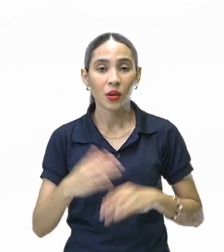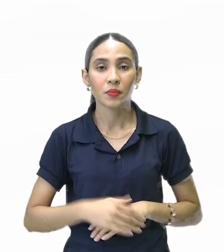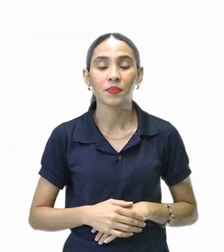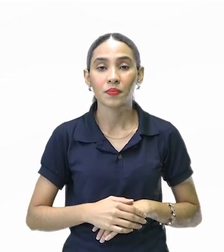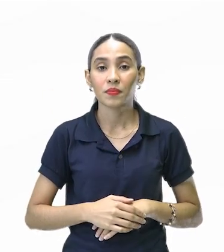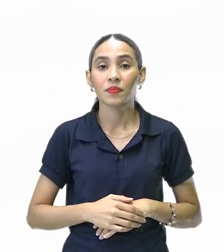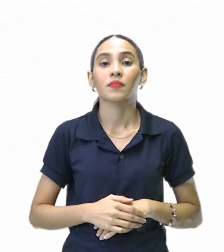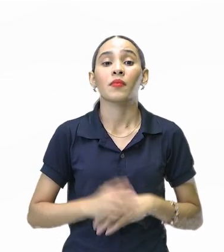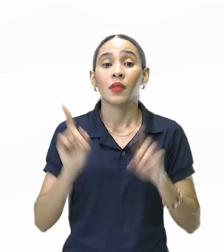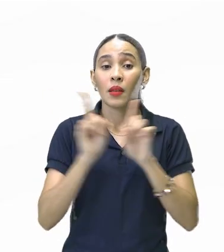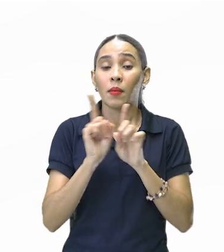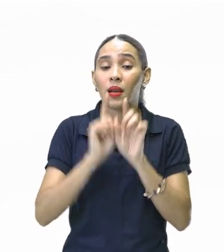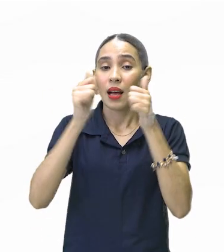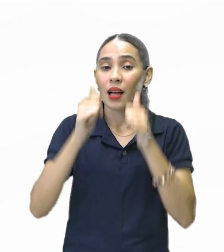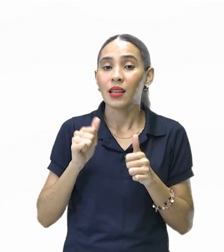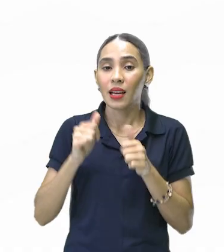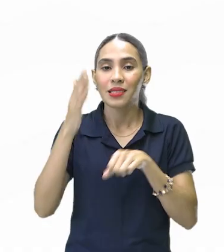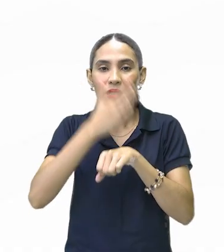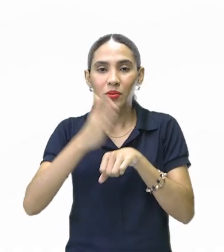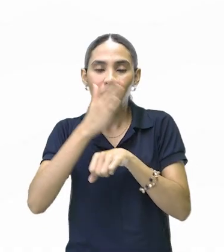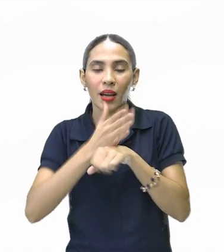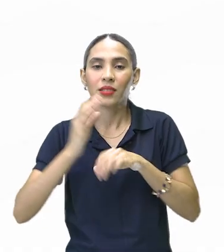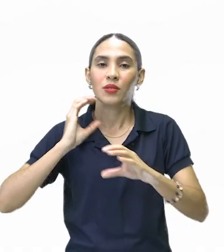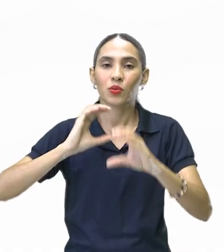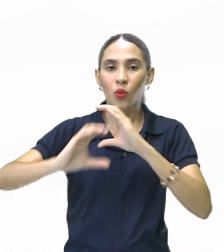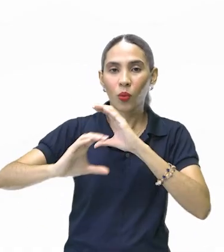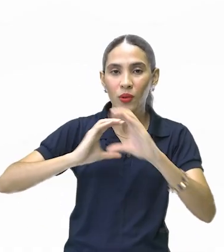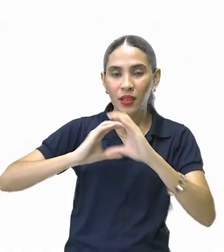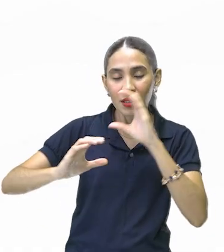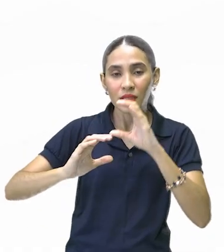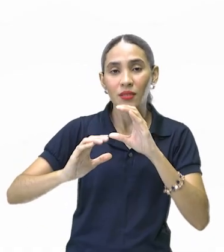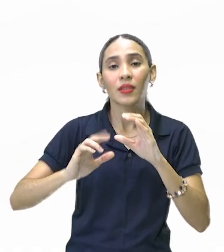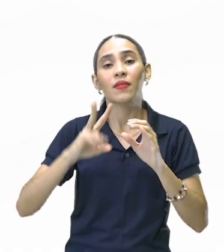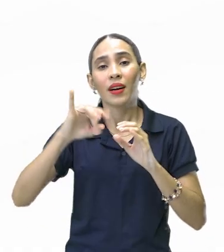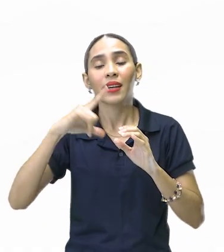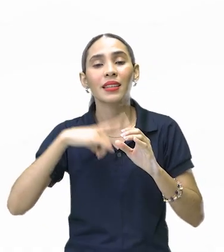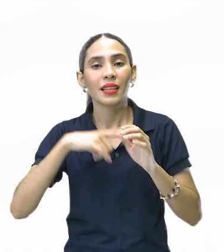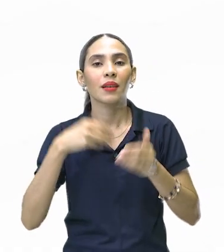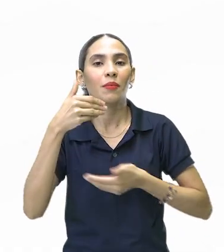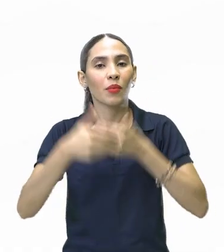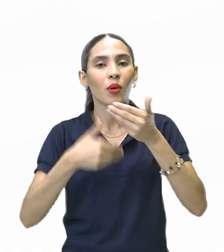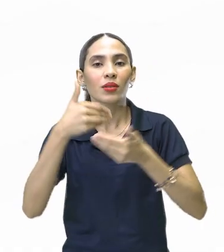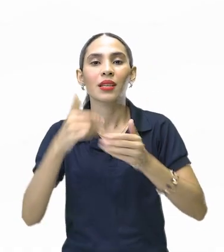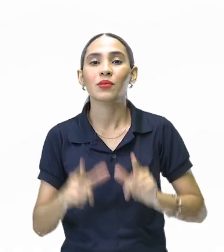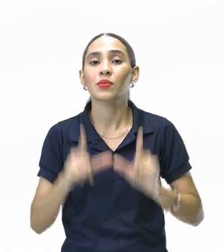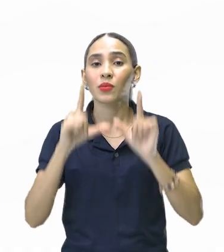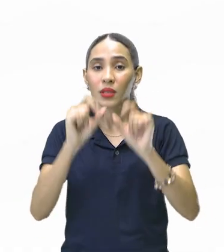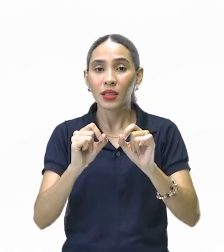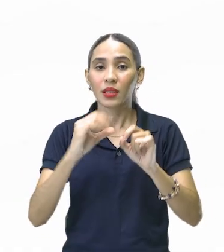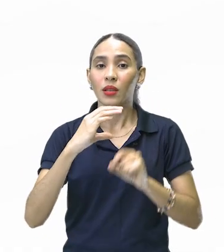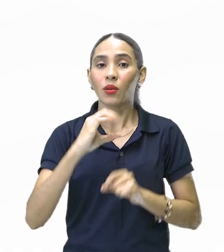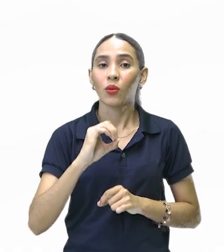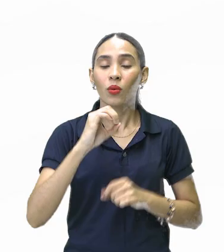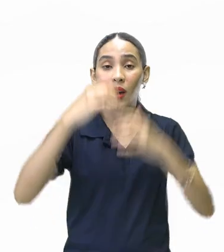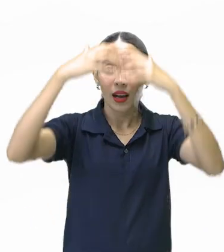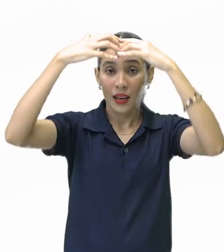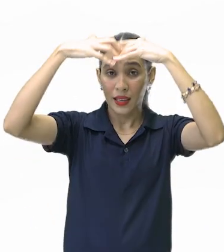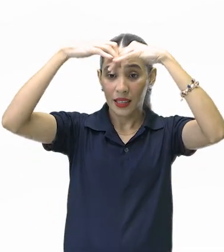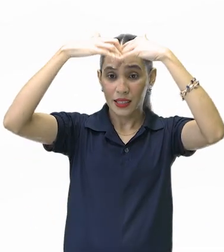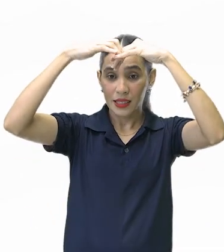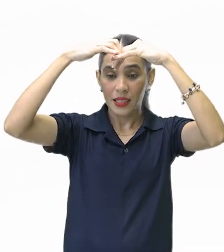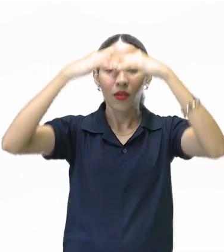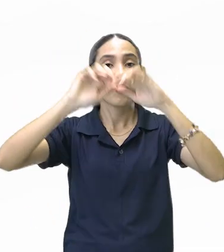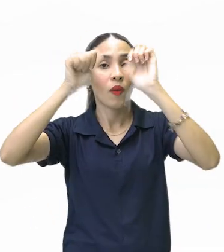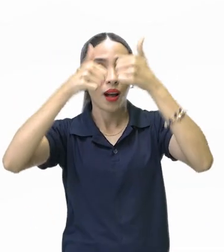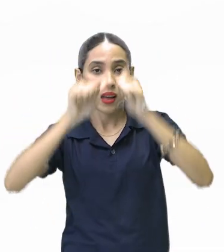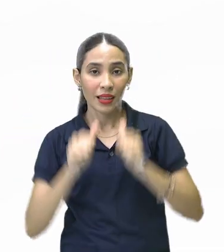nossa concepção, as práticas comunicativas, elas envolvem processos de cognição,